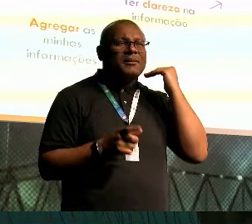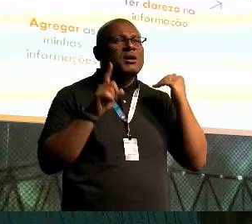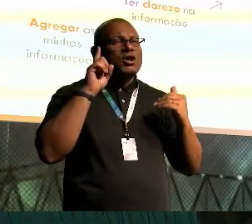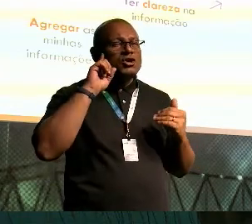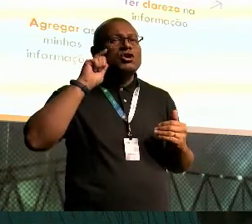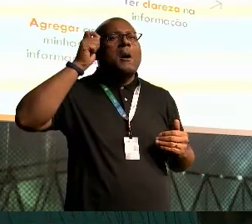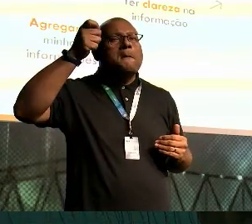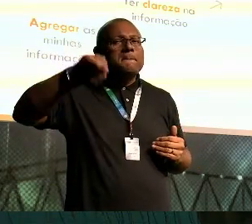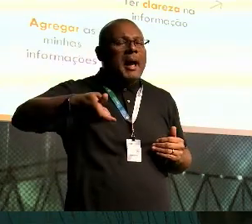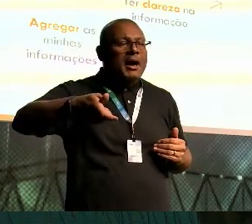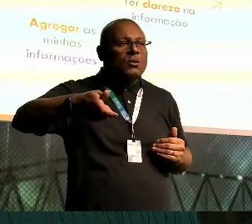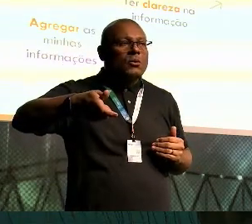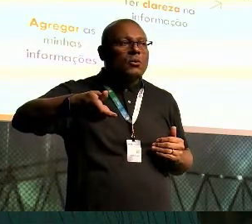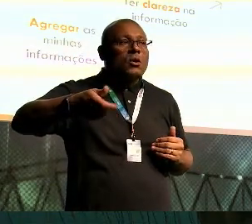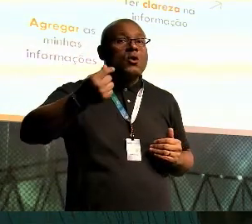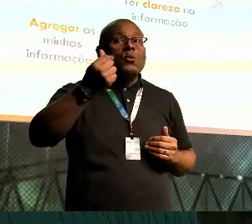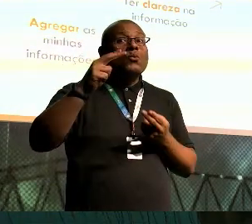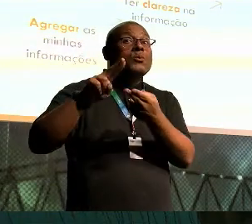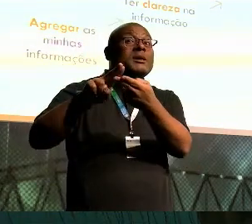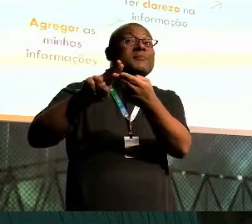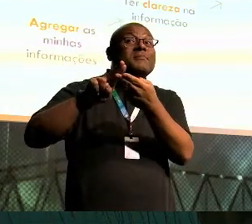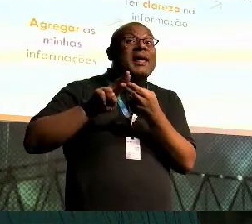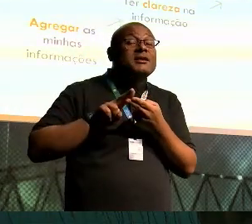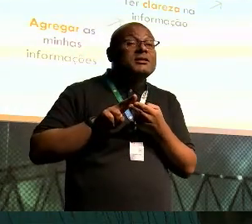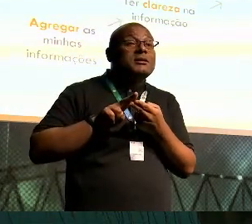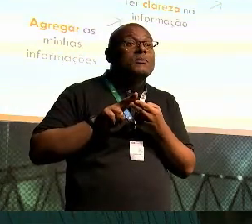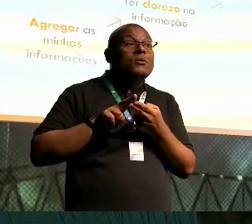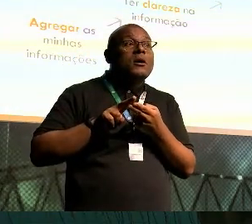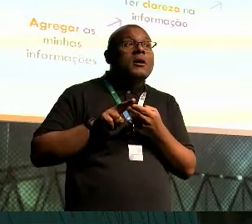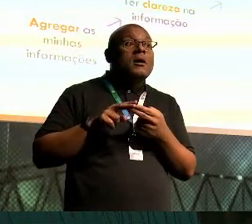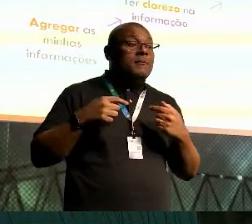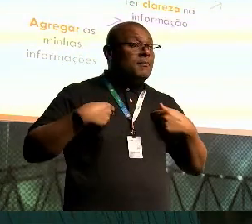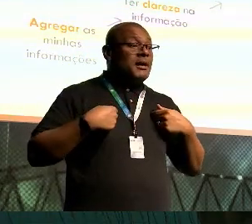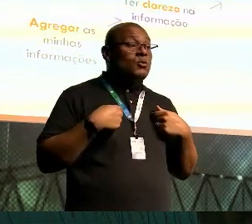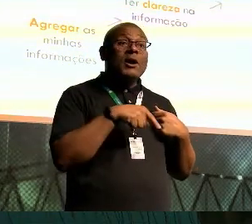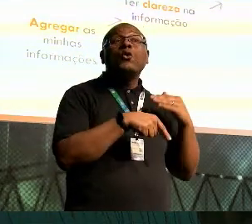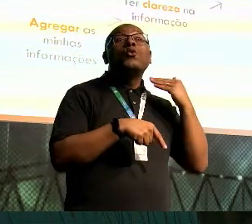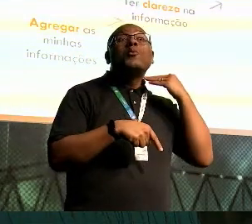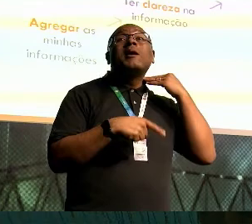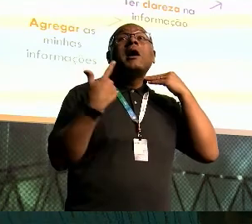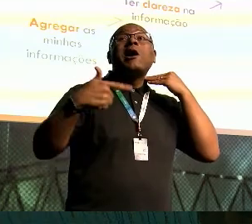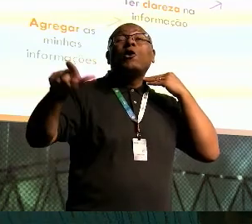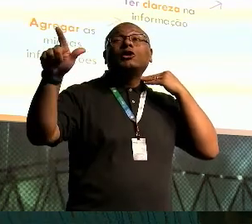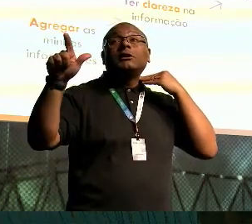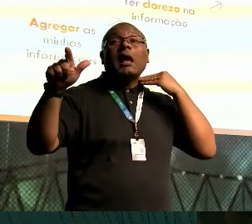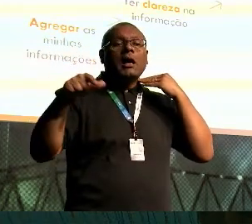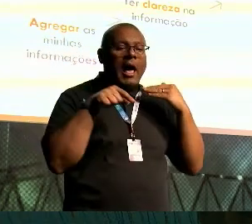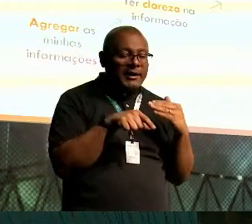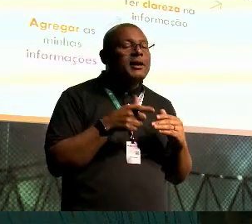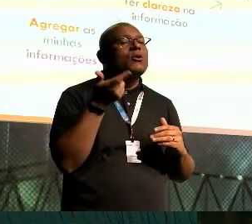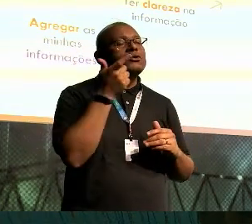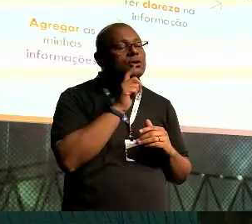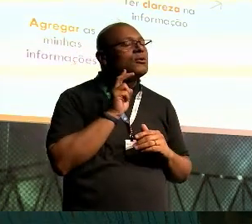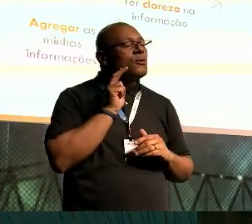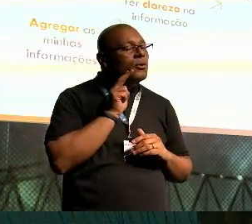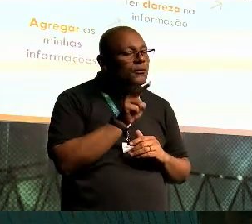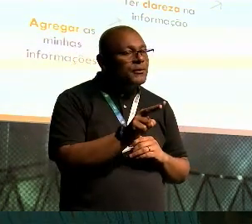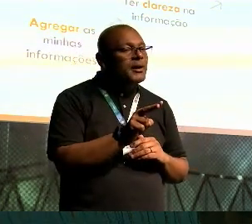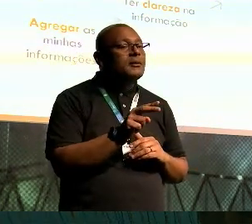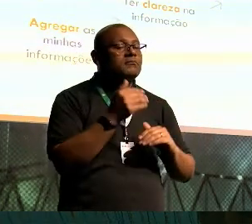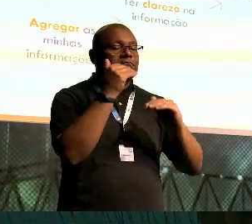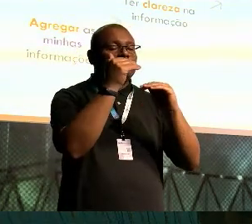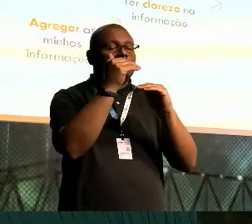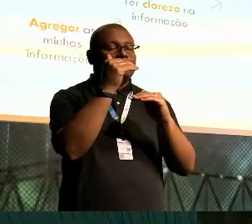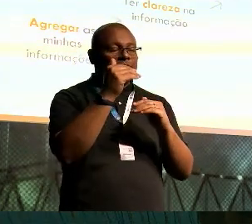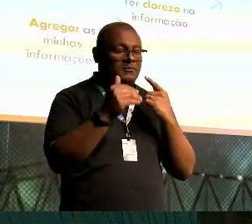tenho que pagar aquele empréstimo que eu fiz, mesmo que o empréstimo não seja comigo, né? Mas eu já consigo, por exemplo, com a iniciação de transação de pagamento,